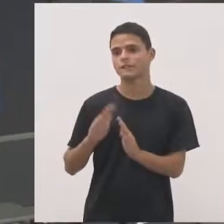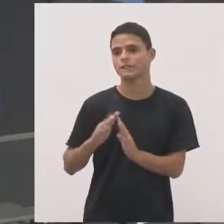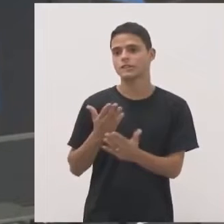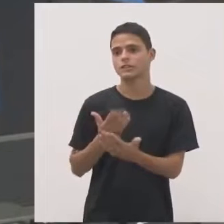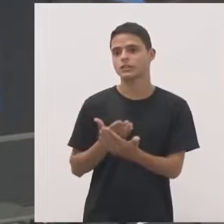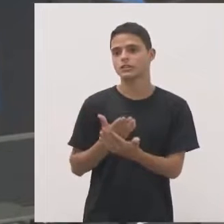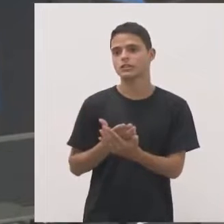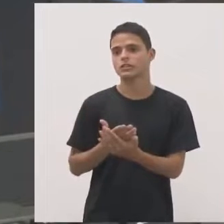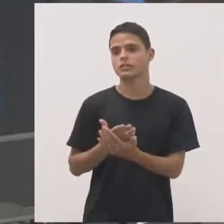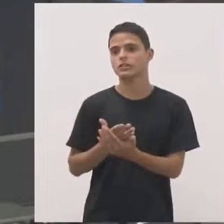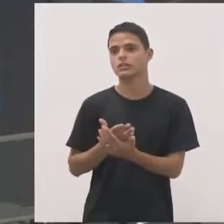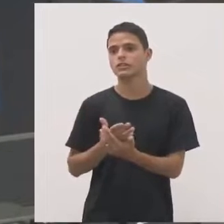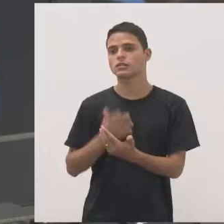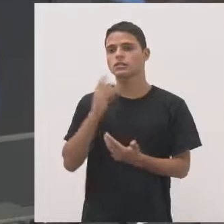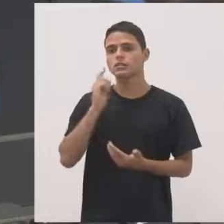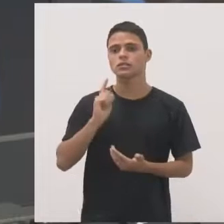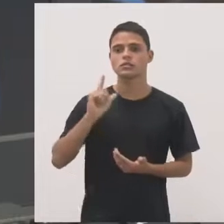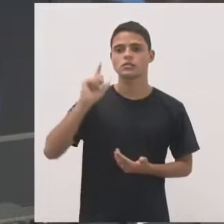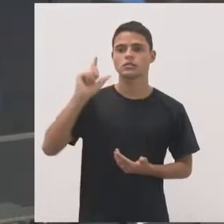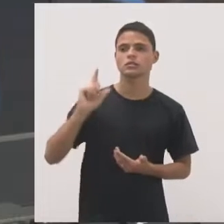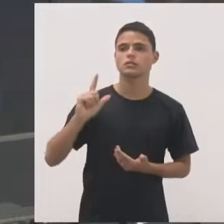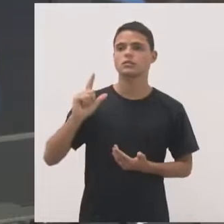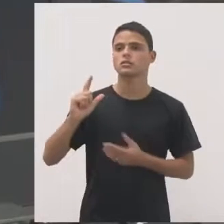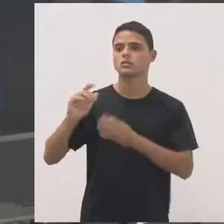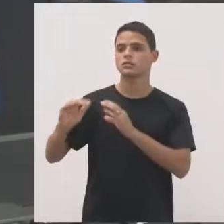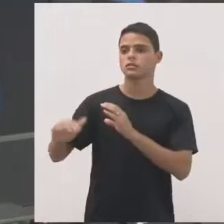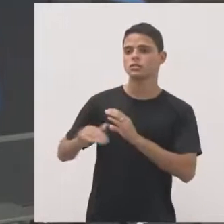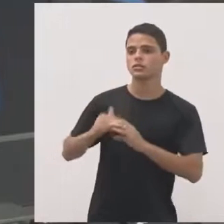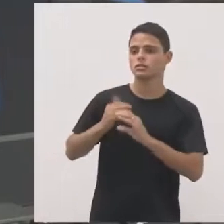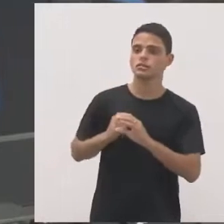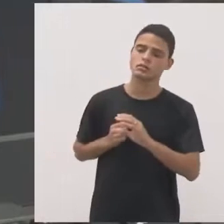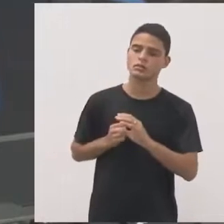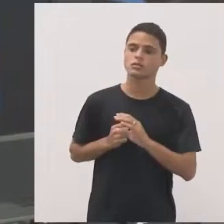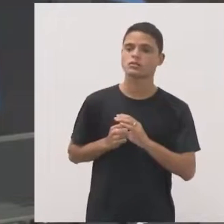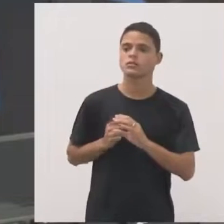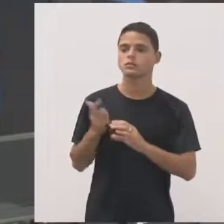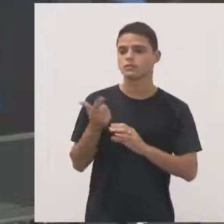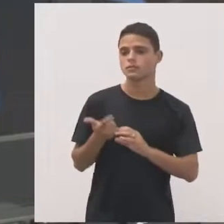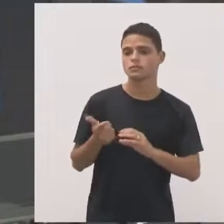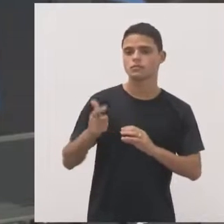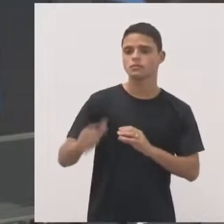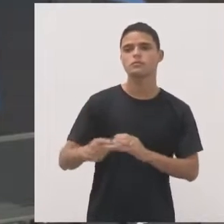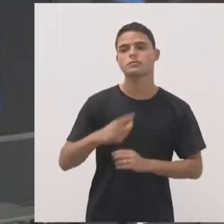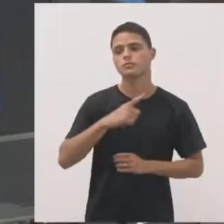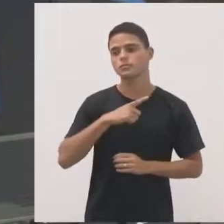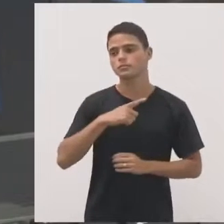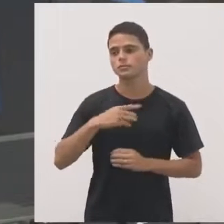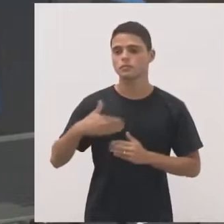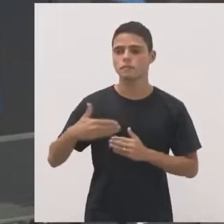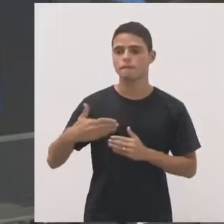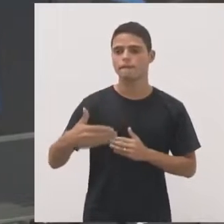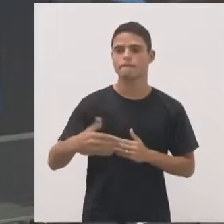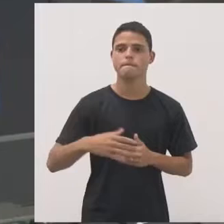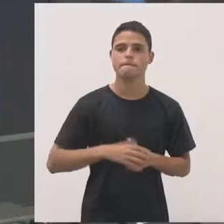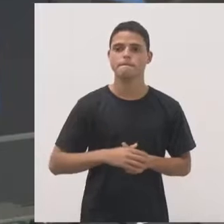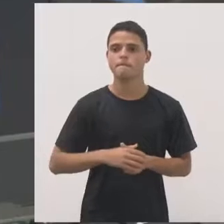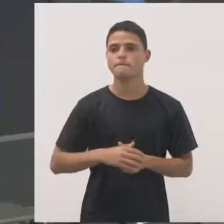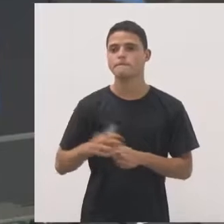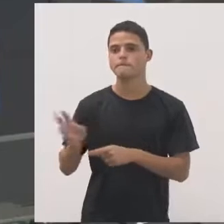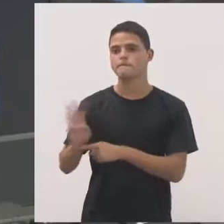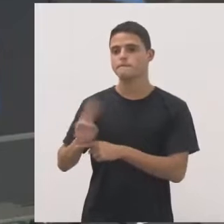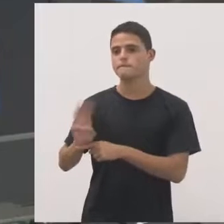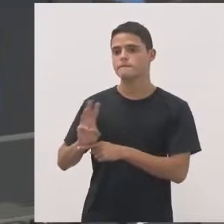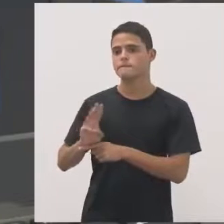conseguiram entrar receber um carrinho móvel para recarregar eles, então consegue ter uma fluidez legal. Esse Wi-Fi não